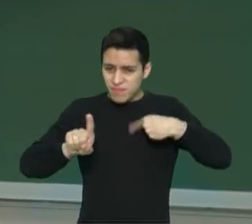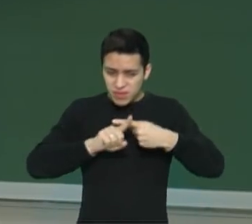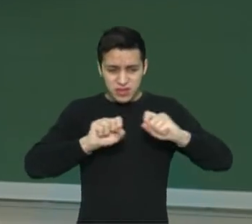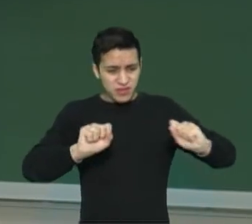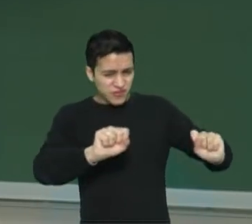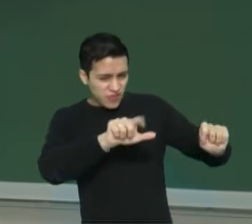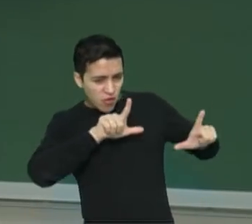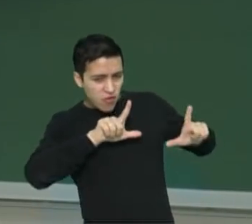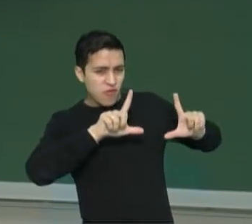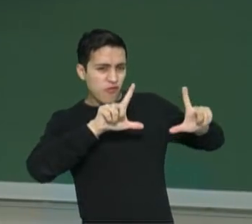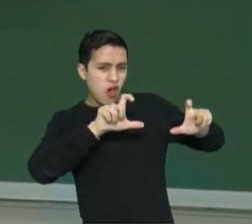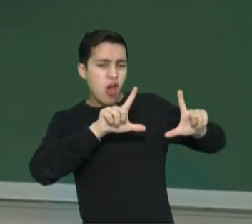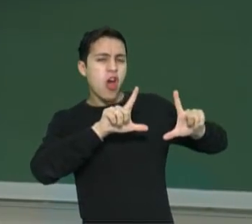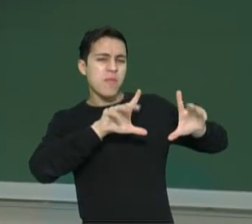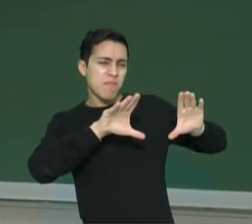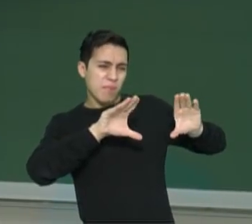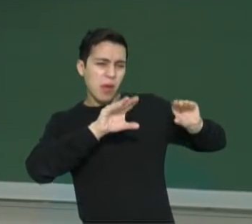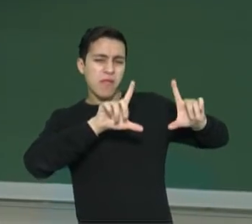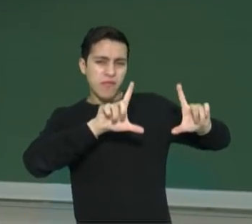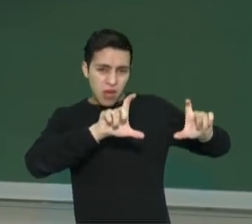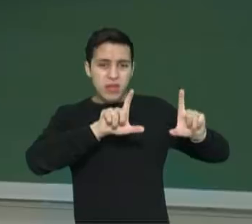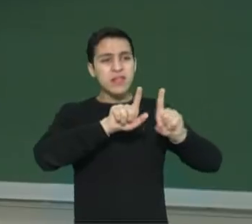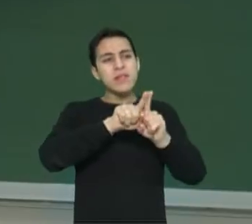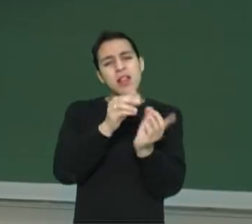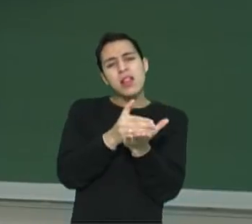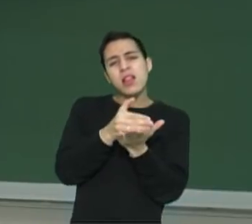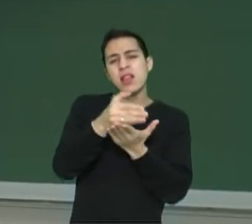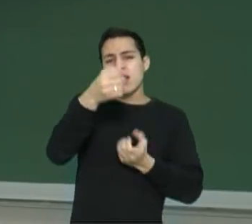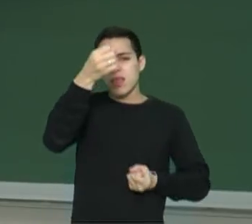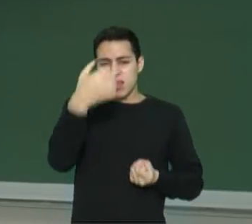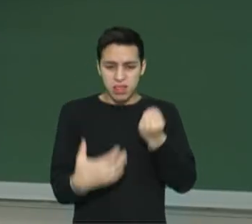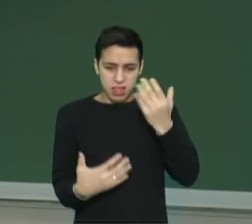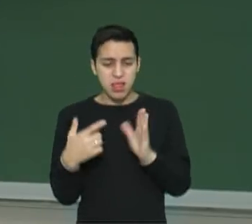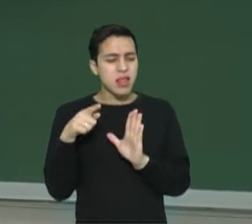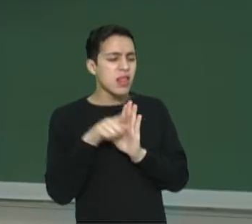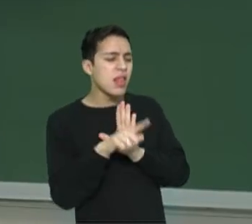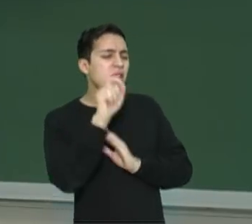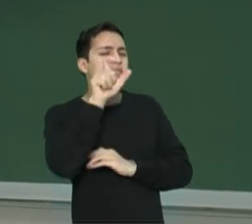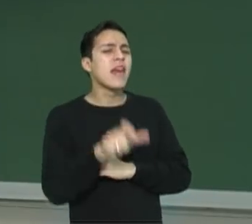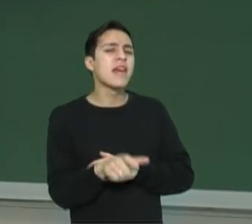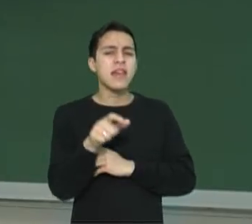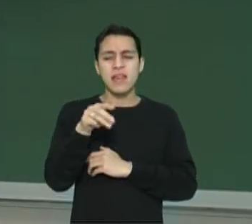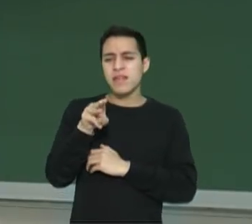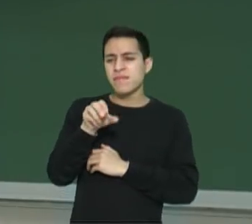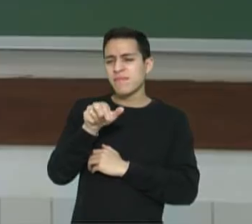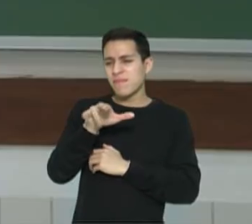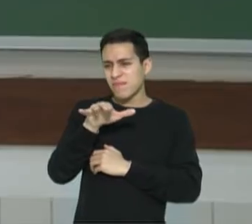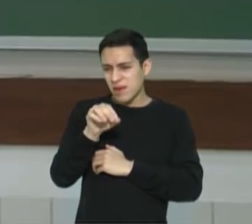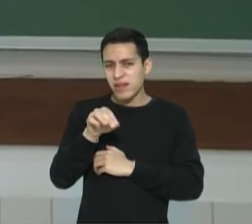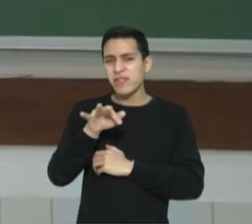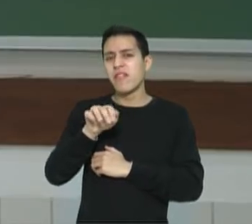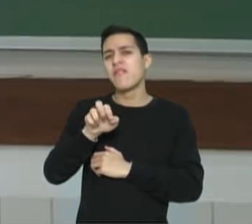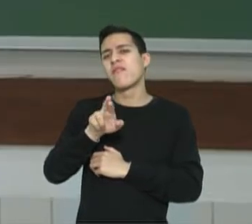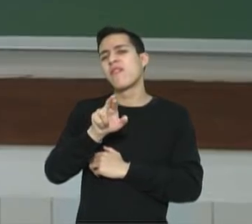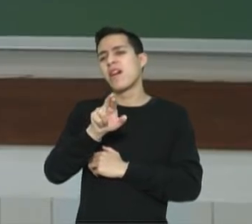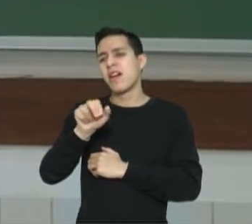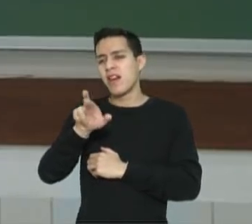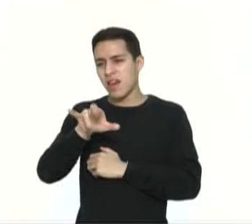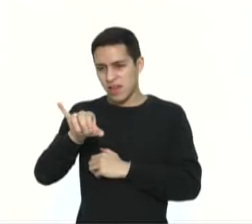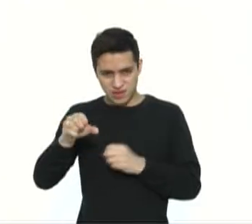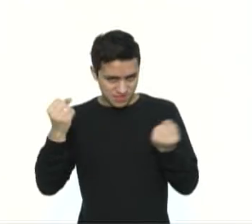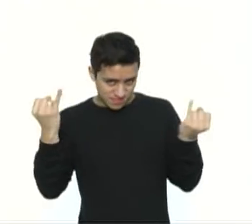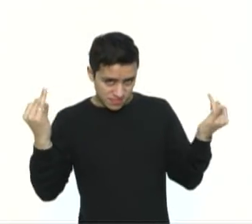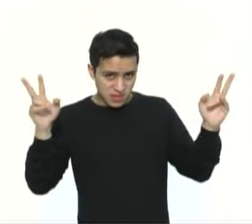o início. E nós temos aí, essa reportagem foi feita pelo Márcio Ferrari. A gente vai ver isso com calma. O título